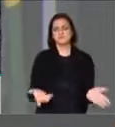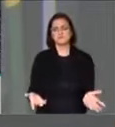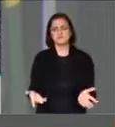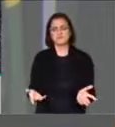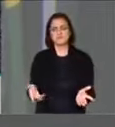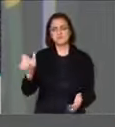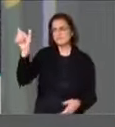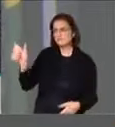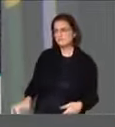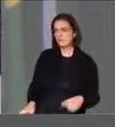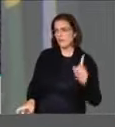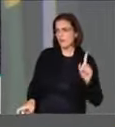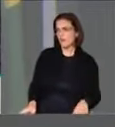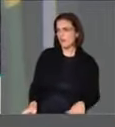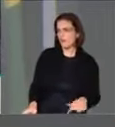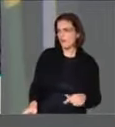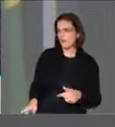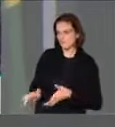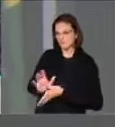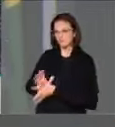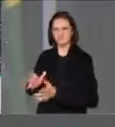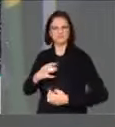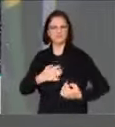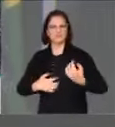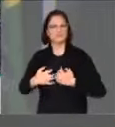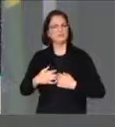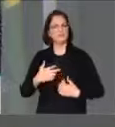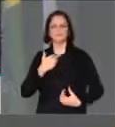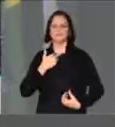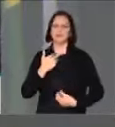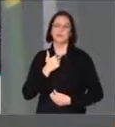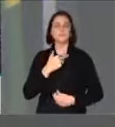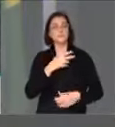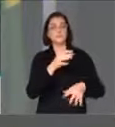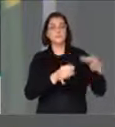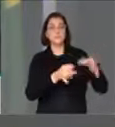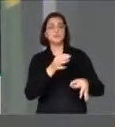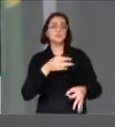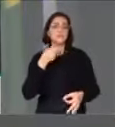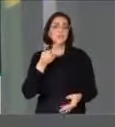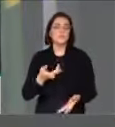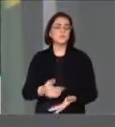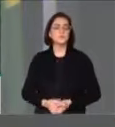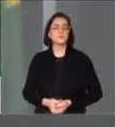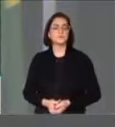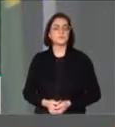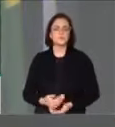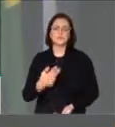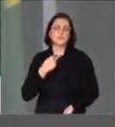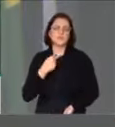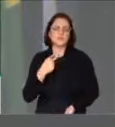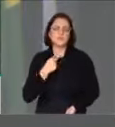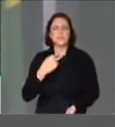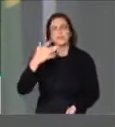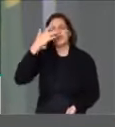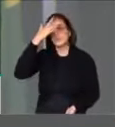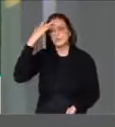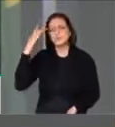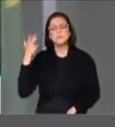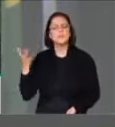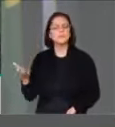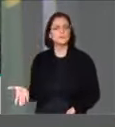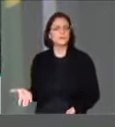isso que o Supremo disse. Não é possível, numa sociedade, alguém, por atos ou gestos,